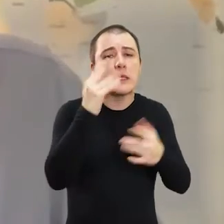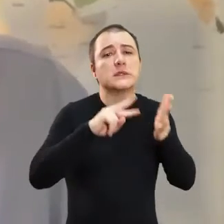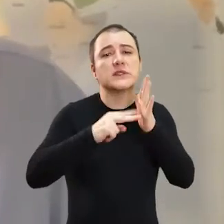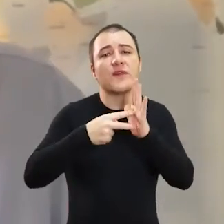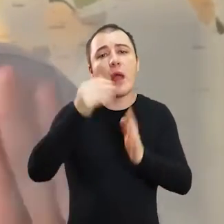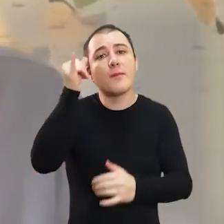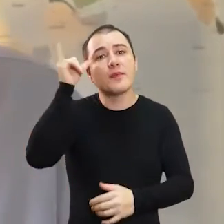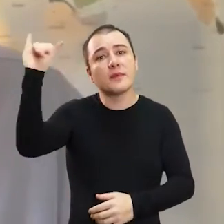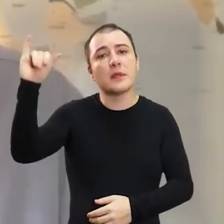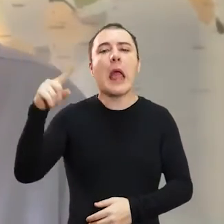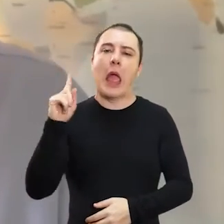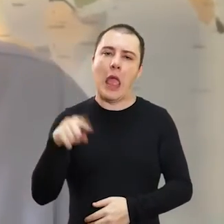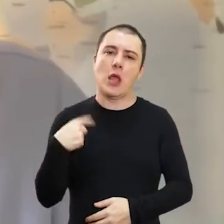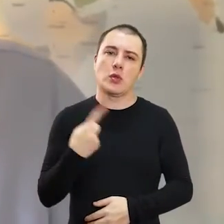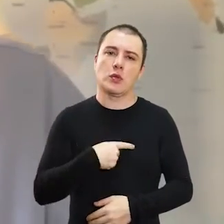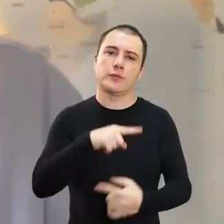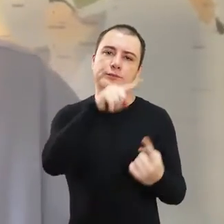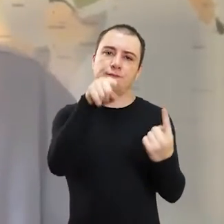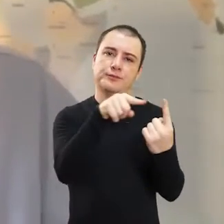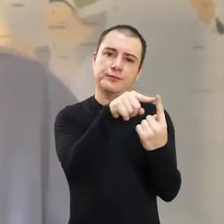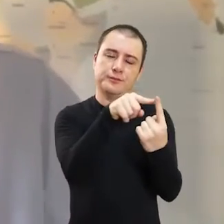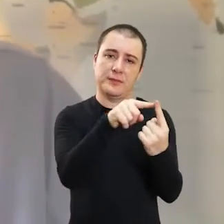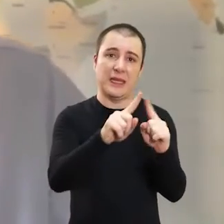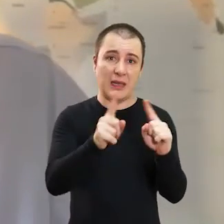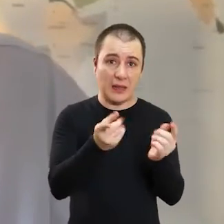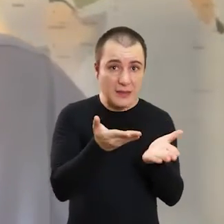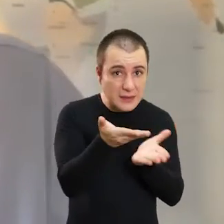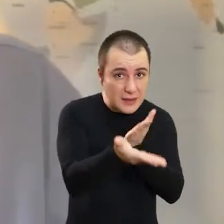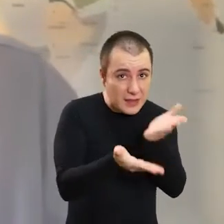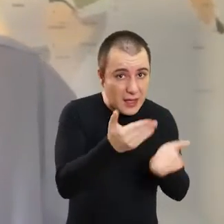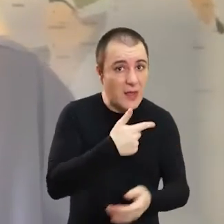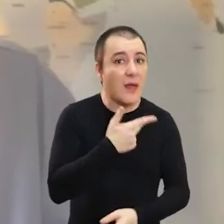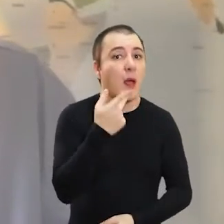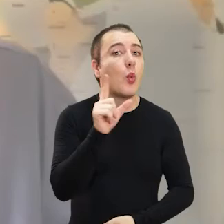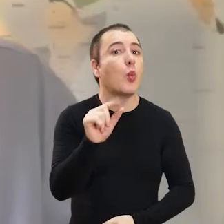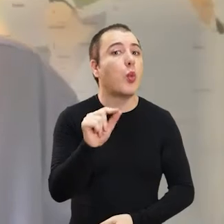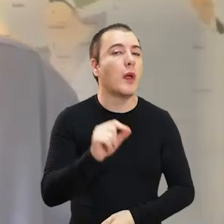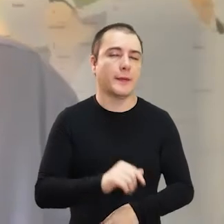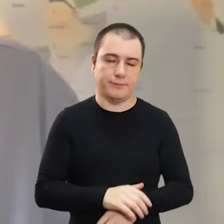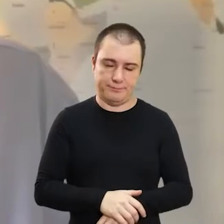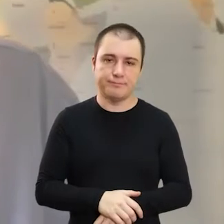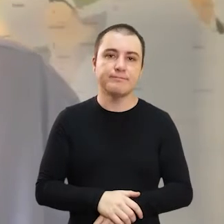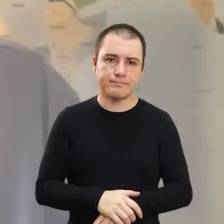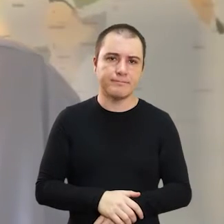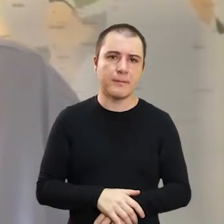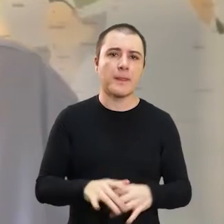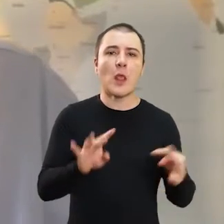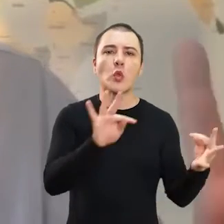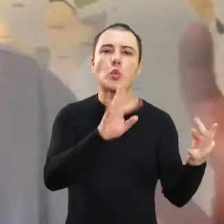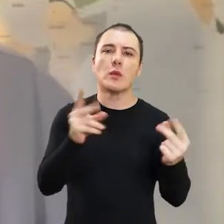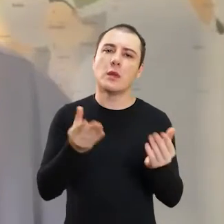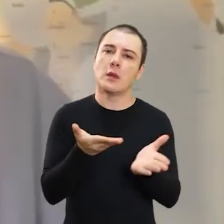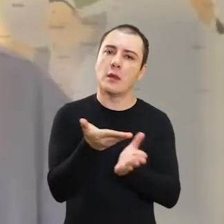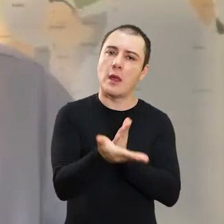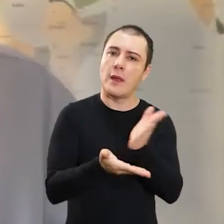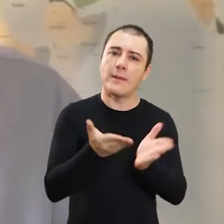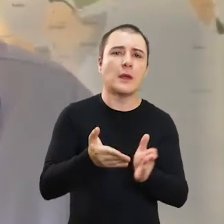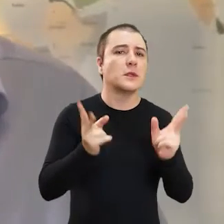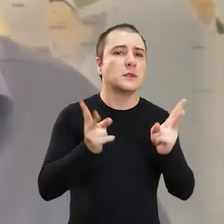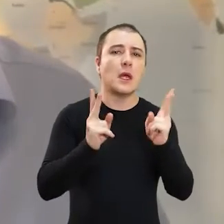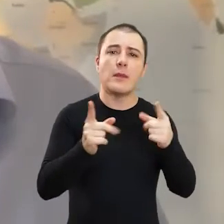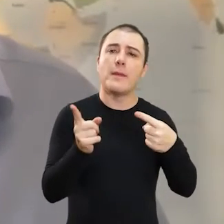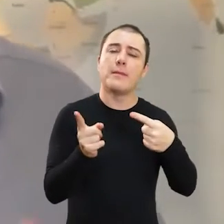prevenção, é o foco nosso. Então, tratamento, eu vou te dizer assim, todo o tratamento a gente tem que focar